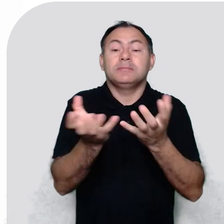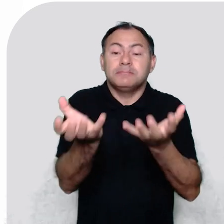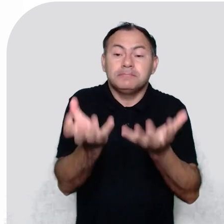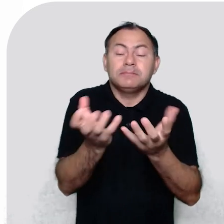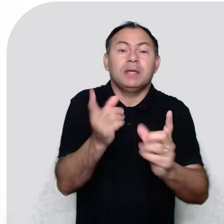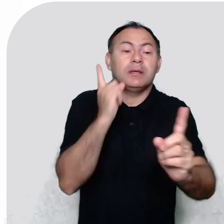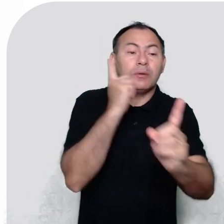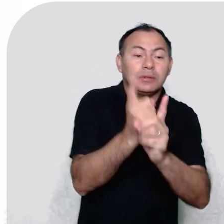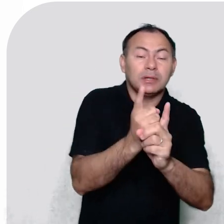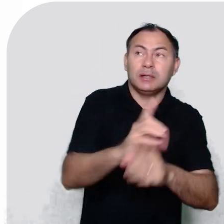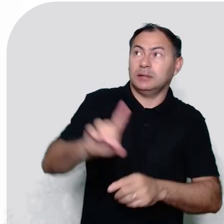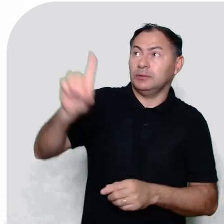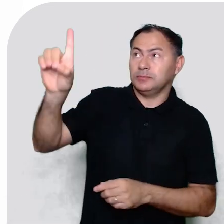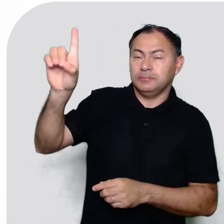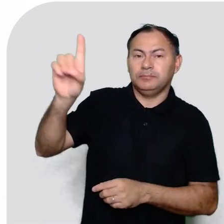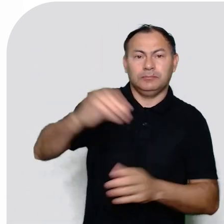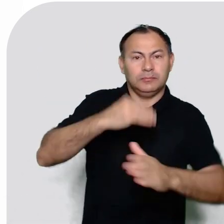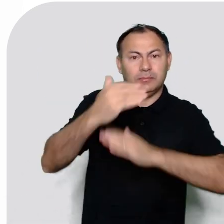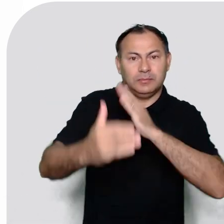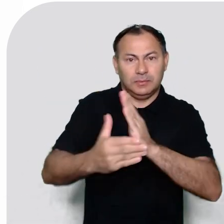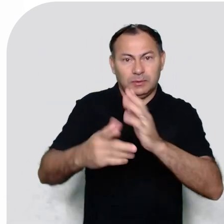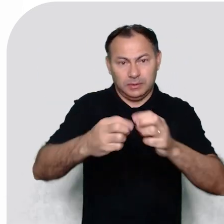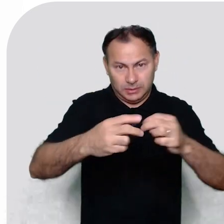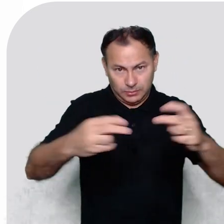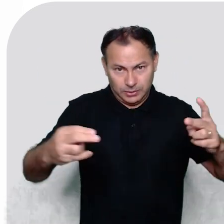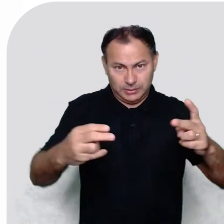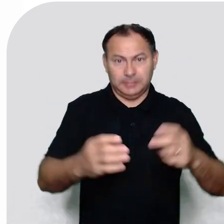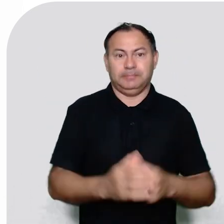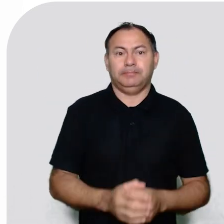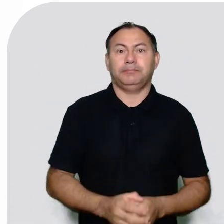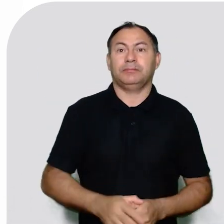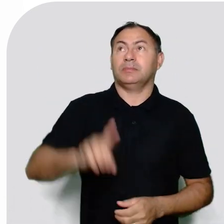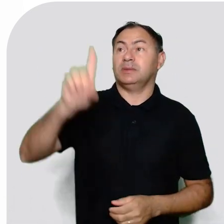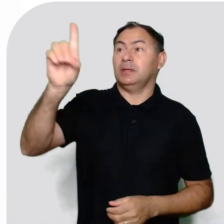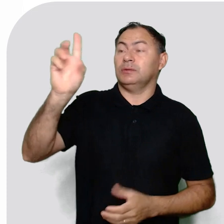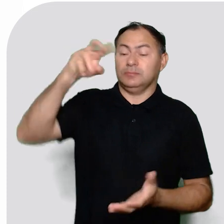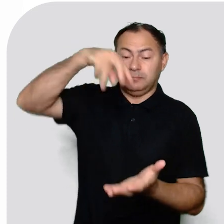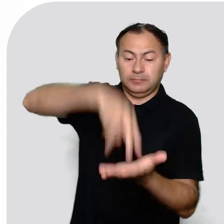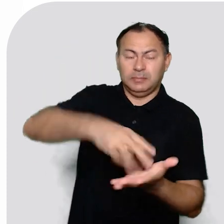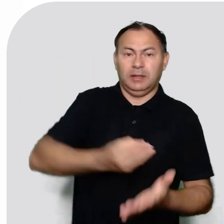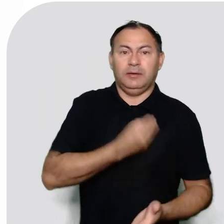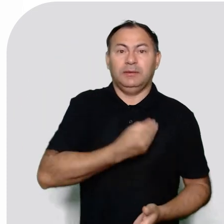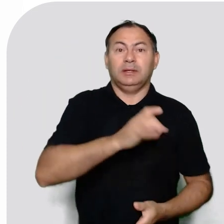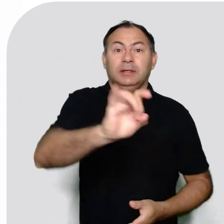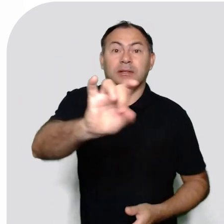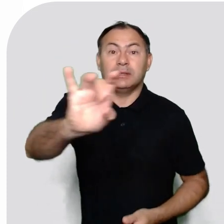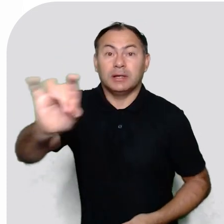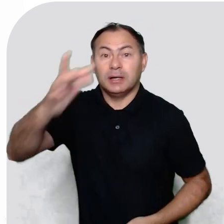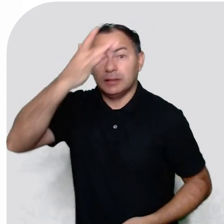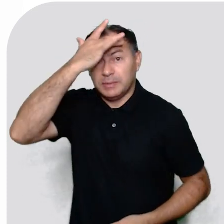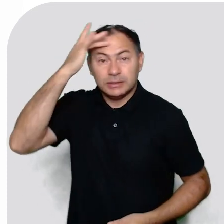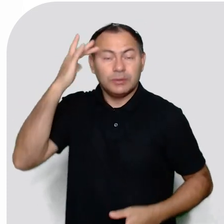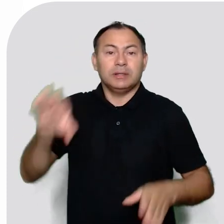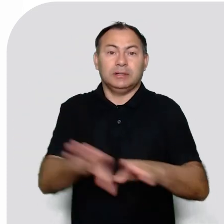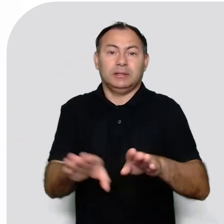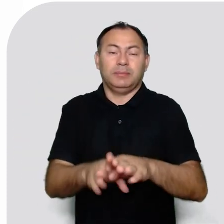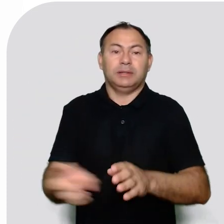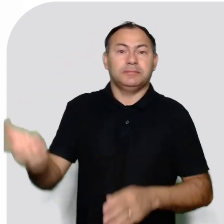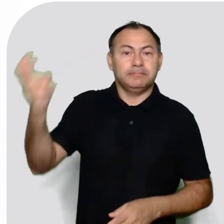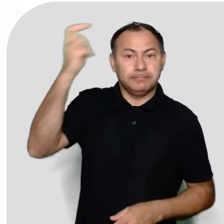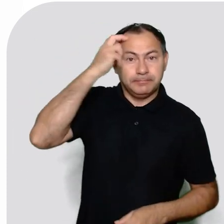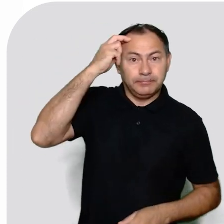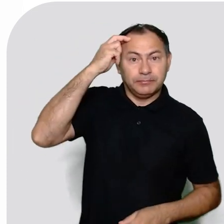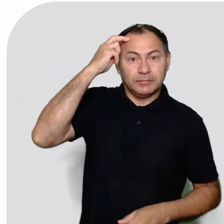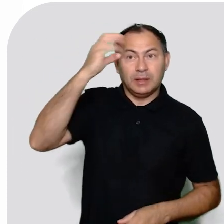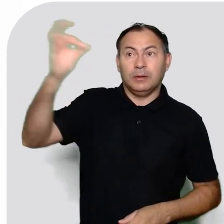e encontrar a Deus em todas as coisas. Deus atua na vida de cada homem e na cultura. O